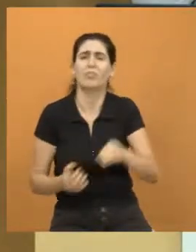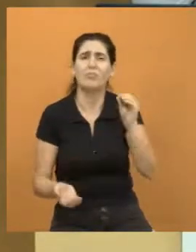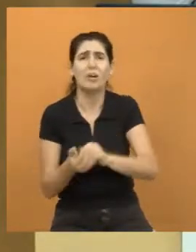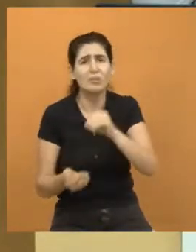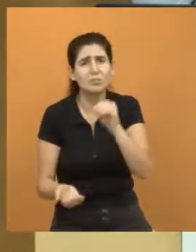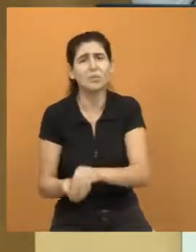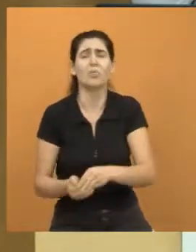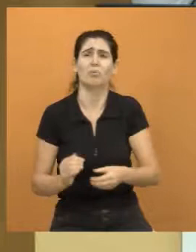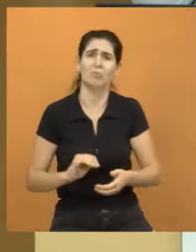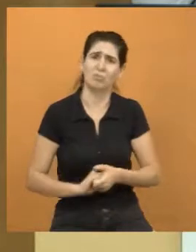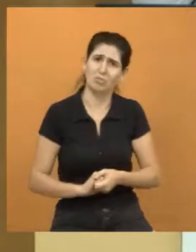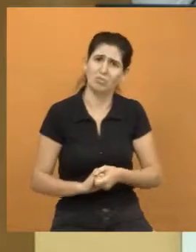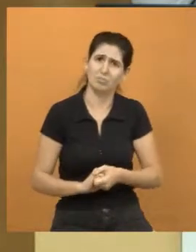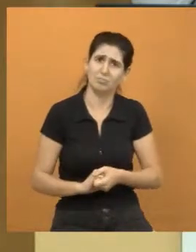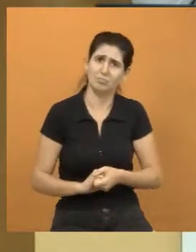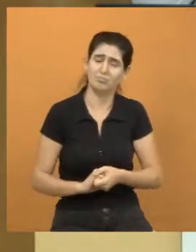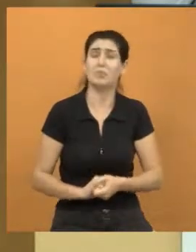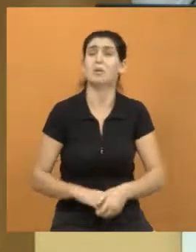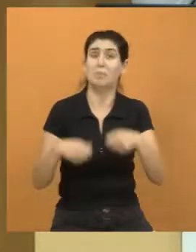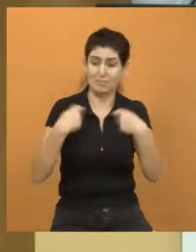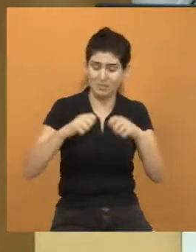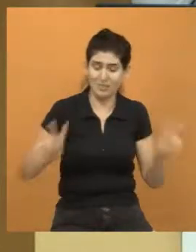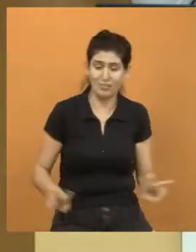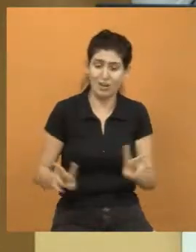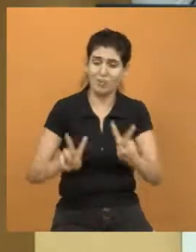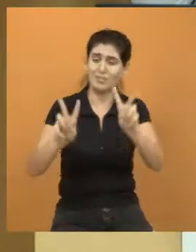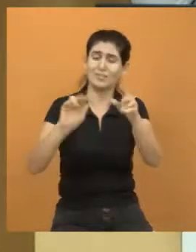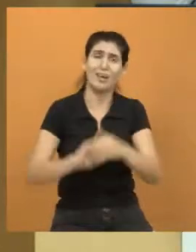os pequenos produtores, que são esquecidos.